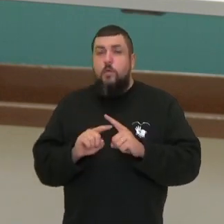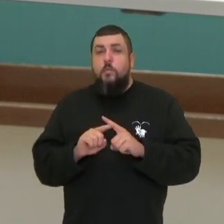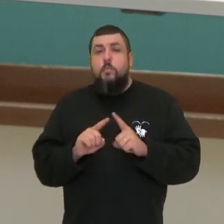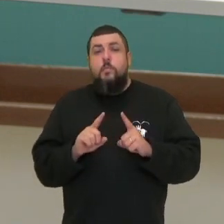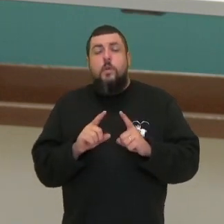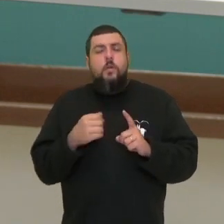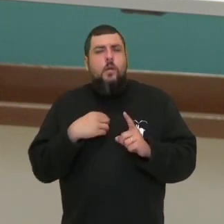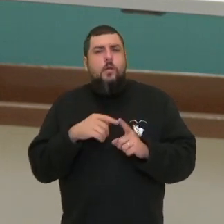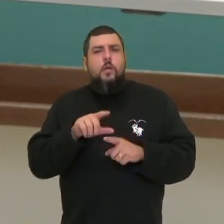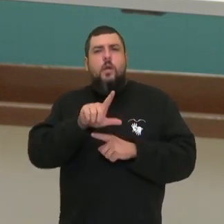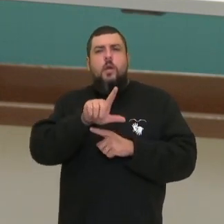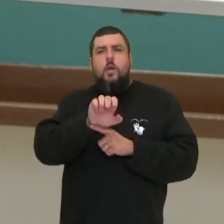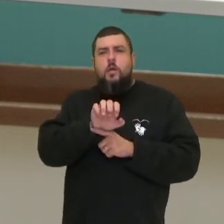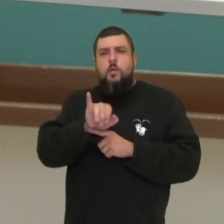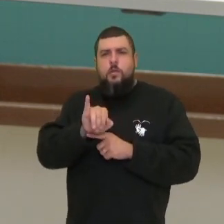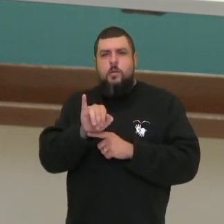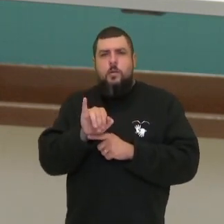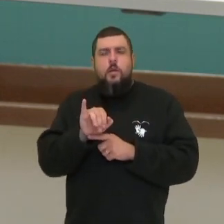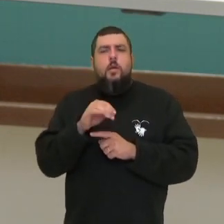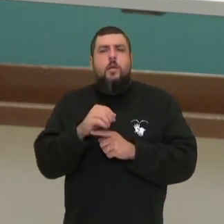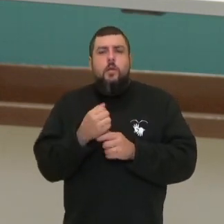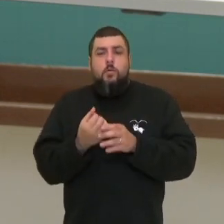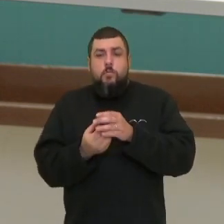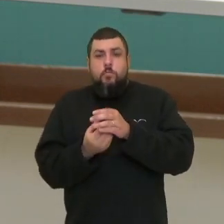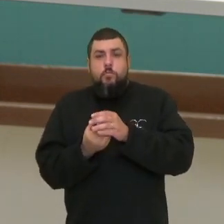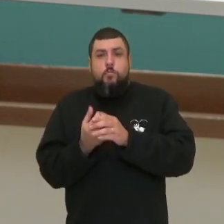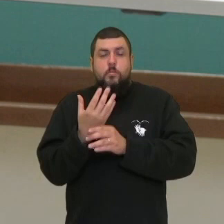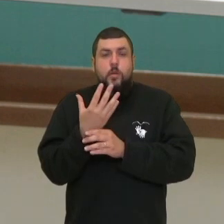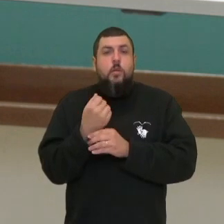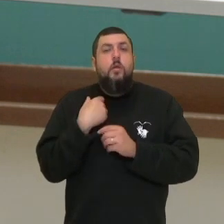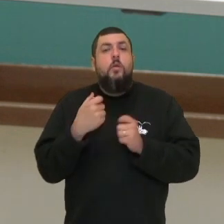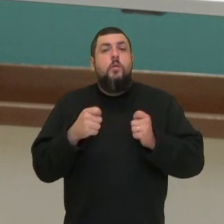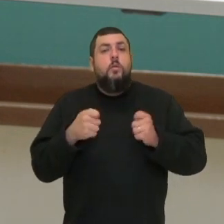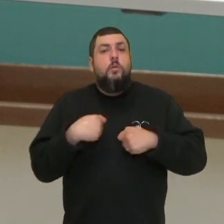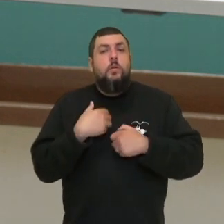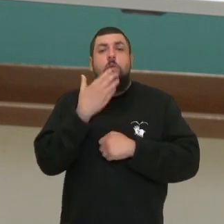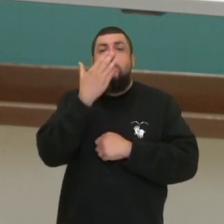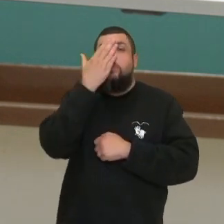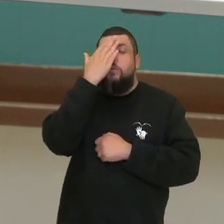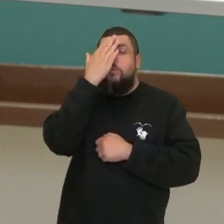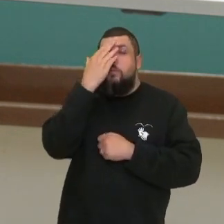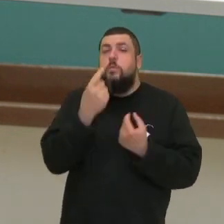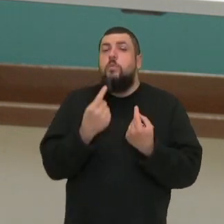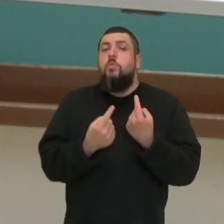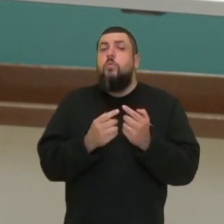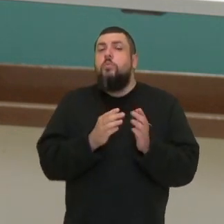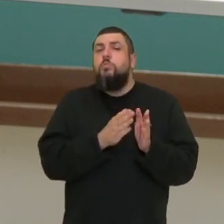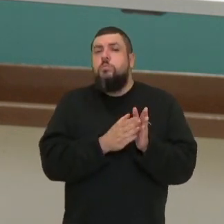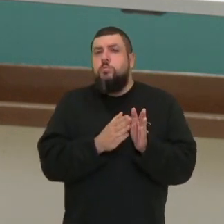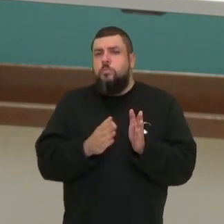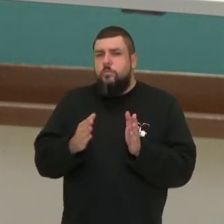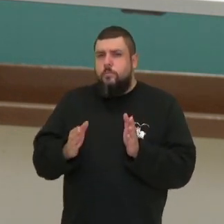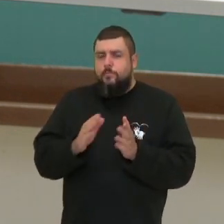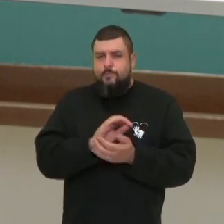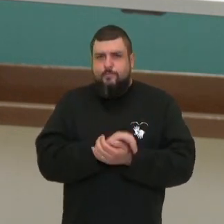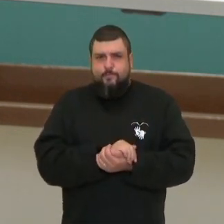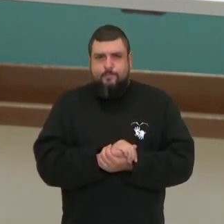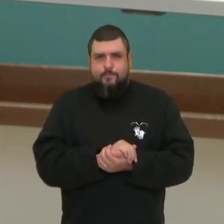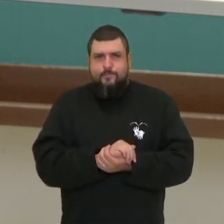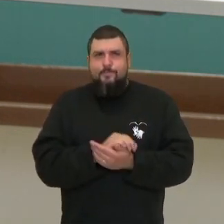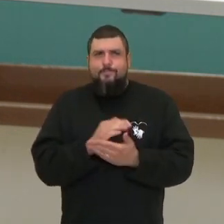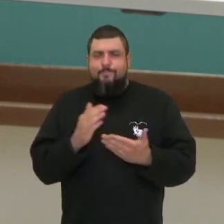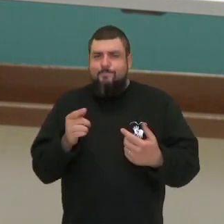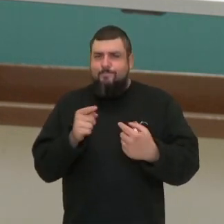é muito importante para que a gente consiga identificar quais são os termos da sequência. Um